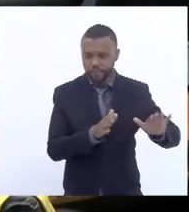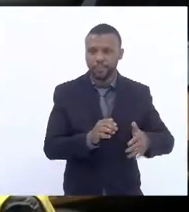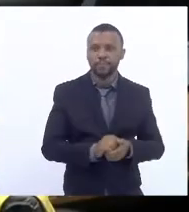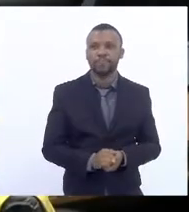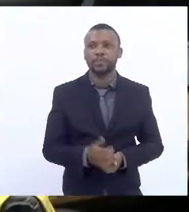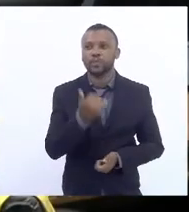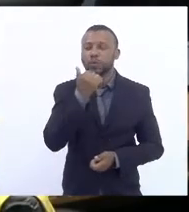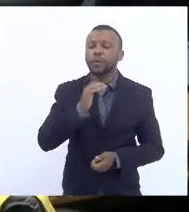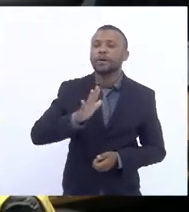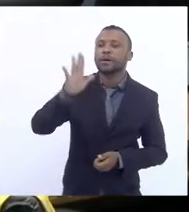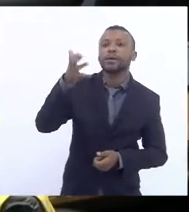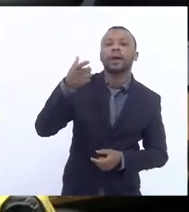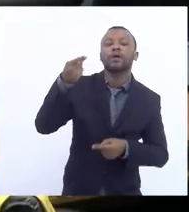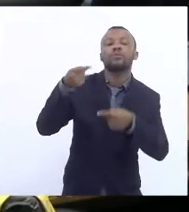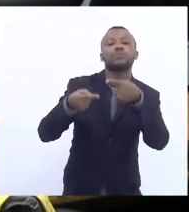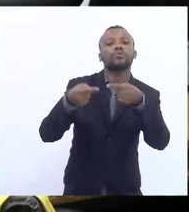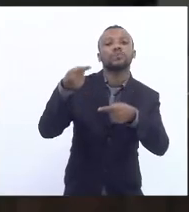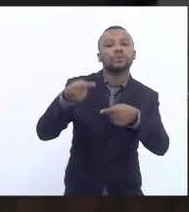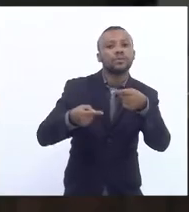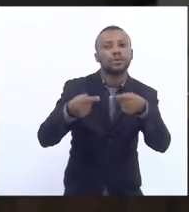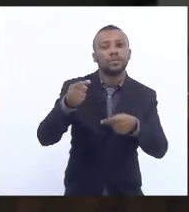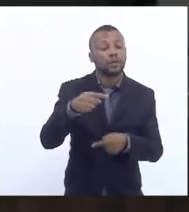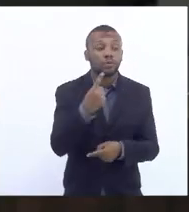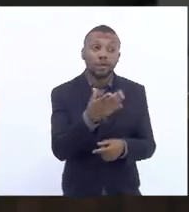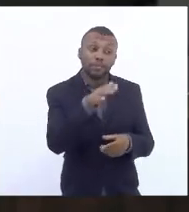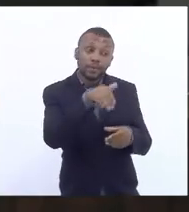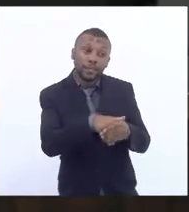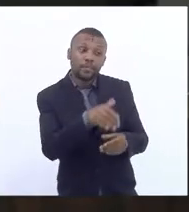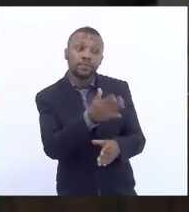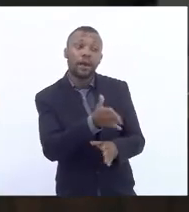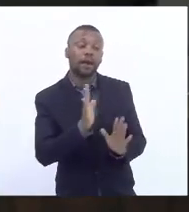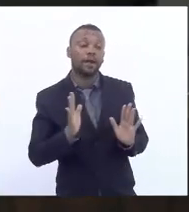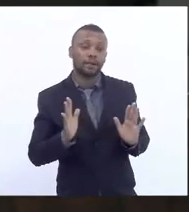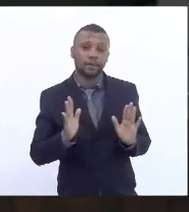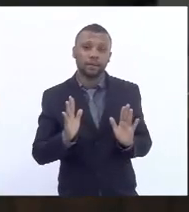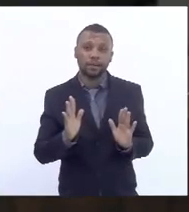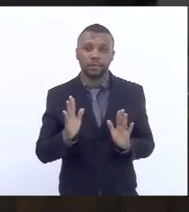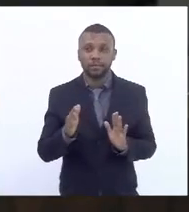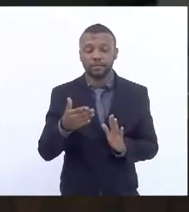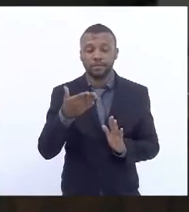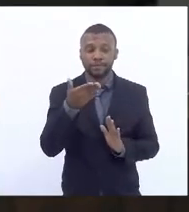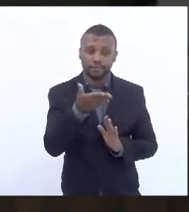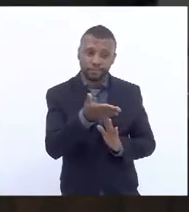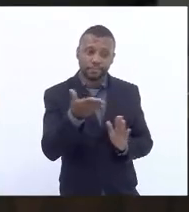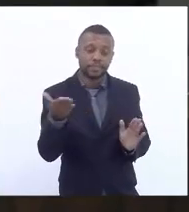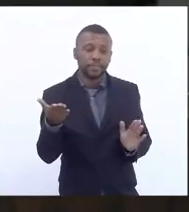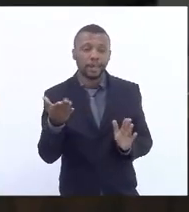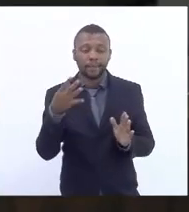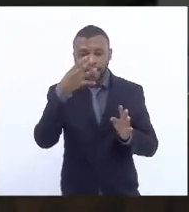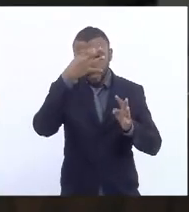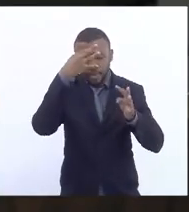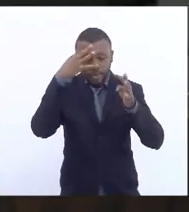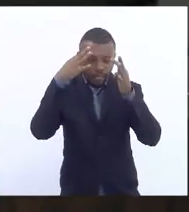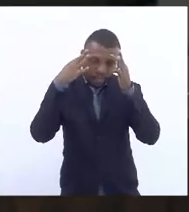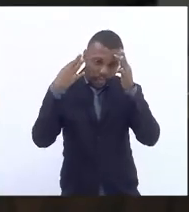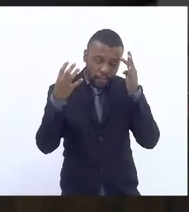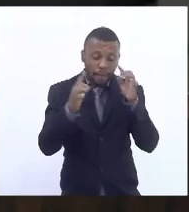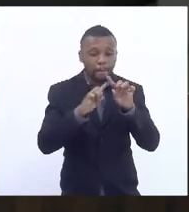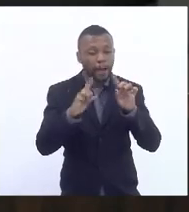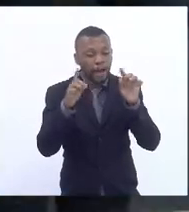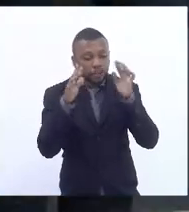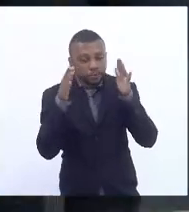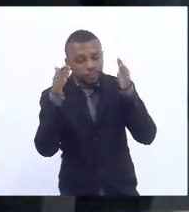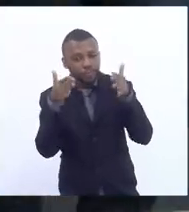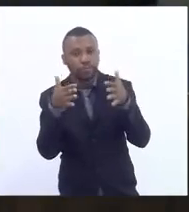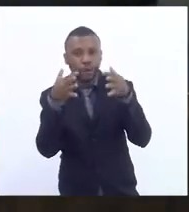Para discutir, presidente. Deputado, nós até já votamos. Que Vossa Excelência estava dizendo, mais em consideração a tudo que Vossa